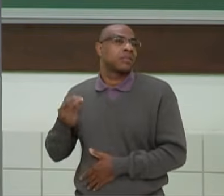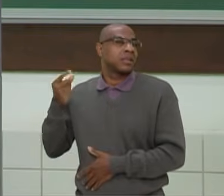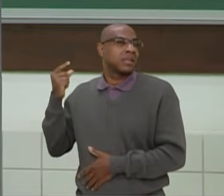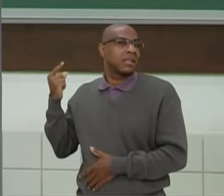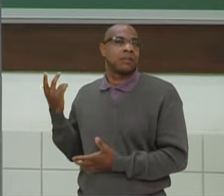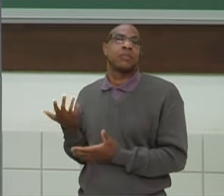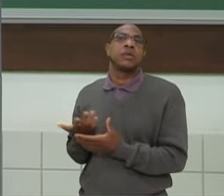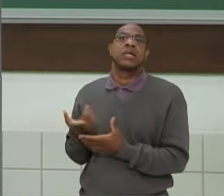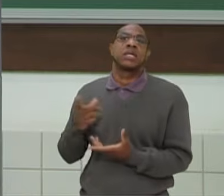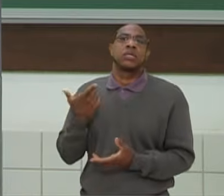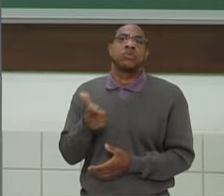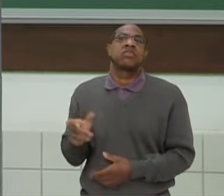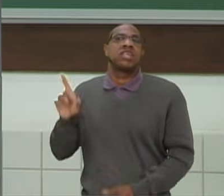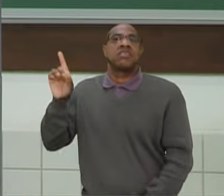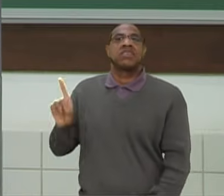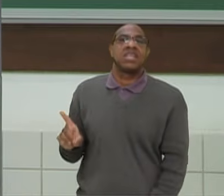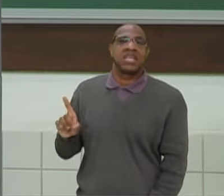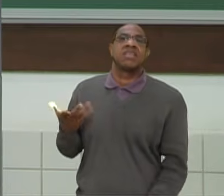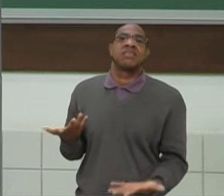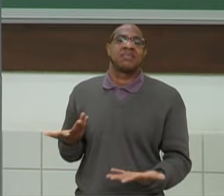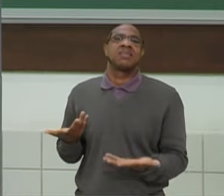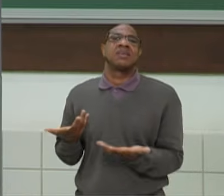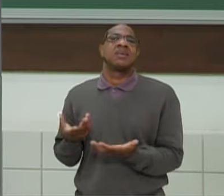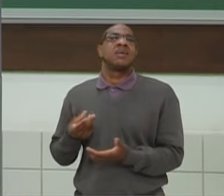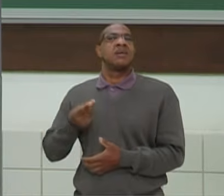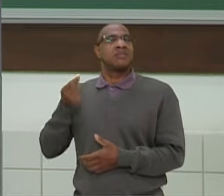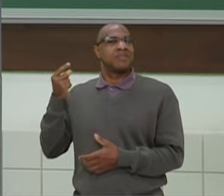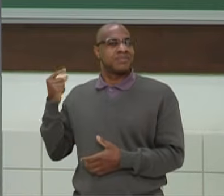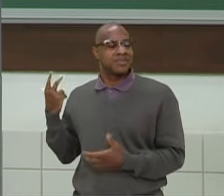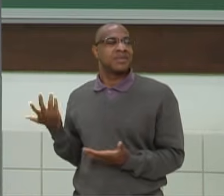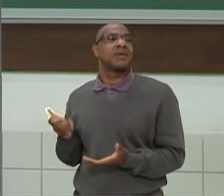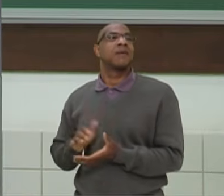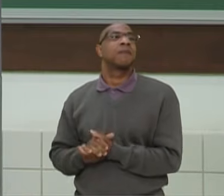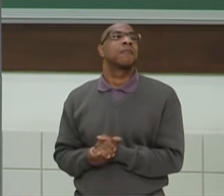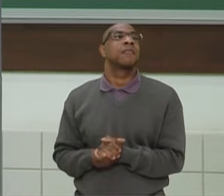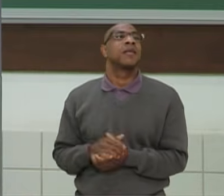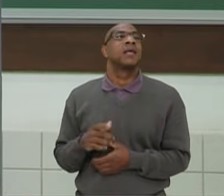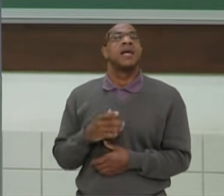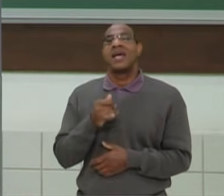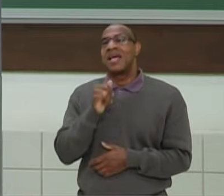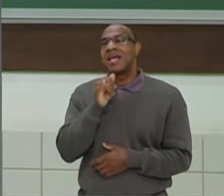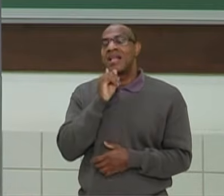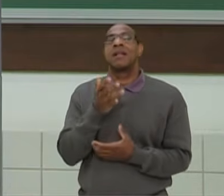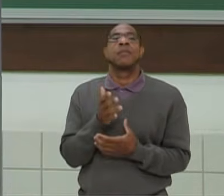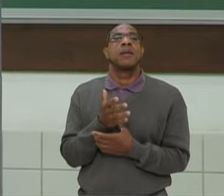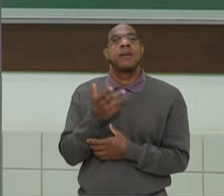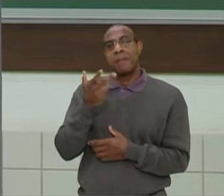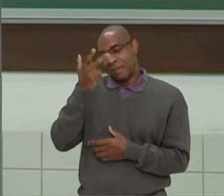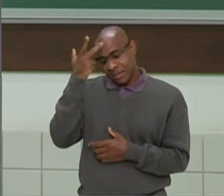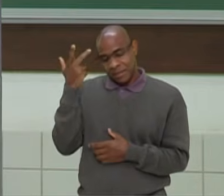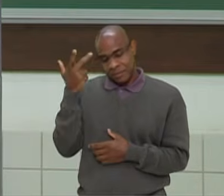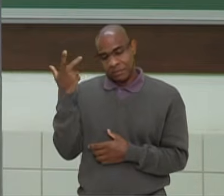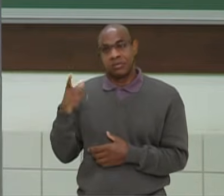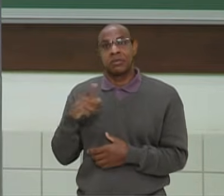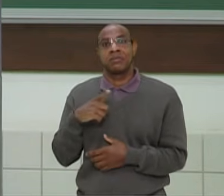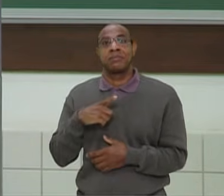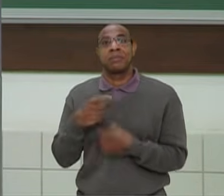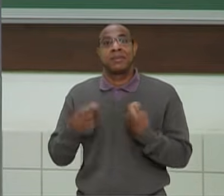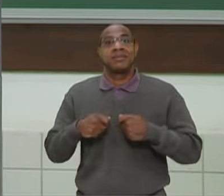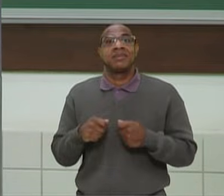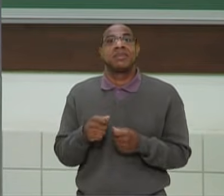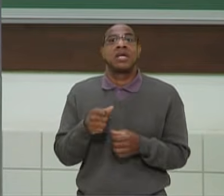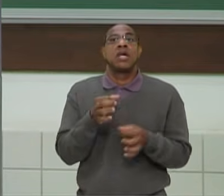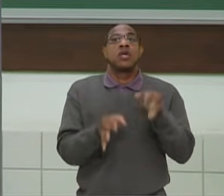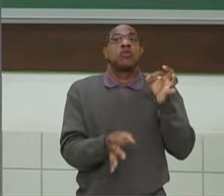equidade para vocês lá, e que então tem gente que precisa dessa justiça de oportunidades